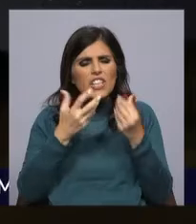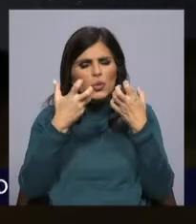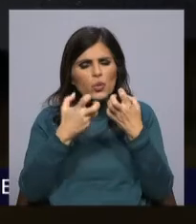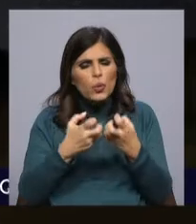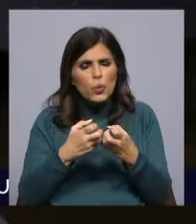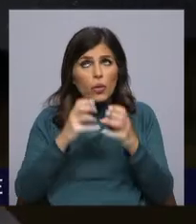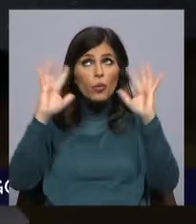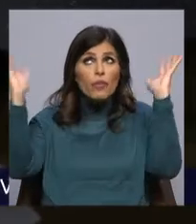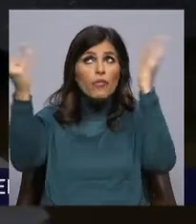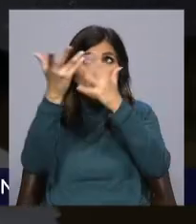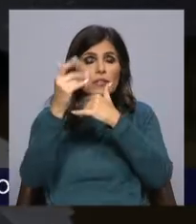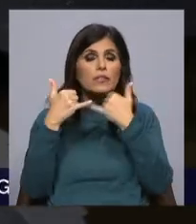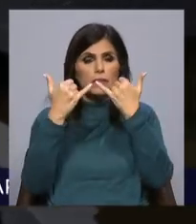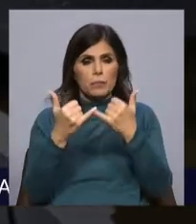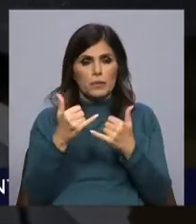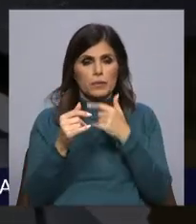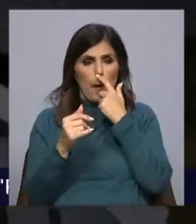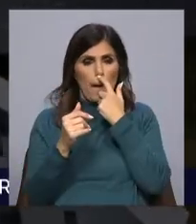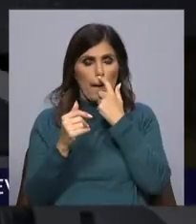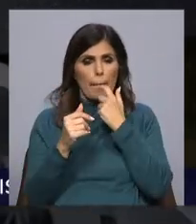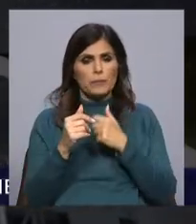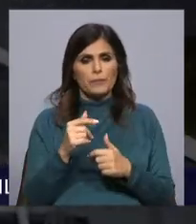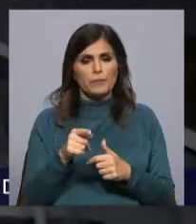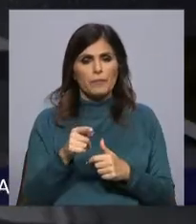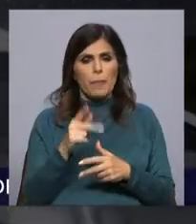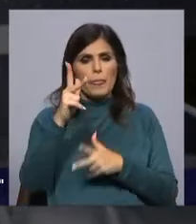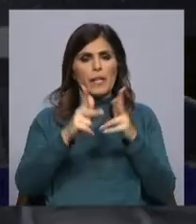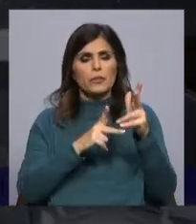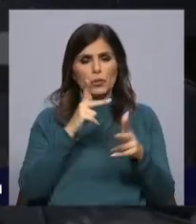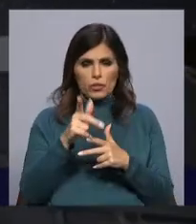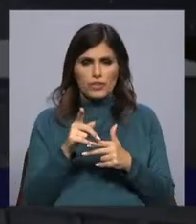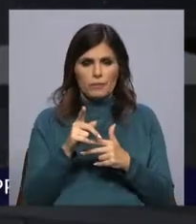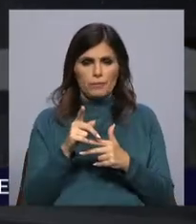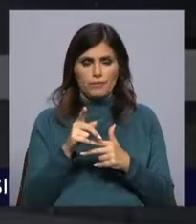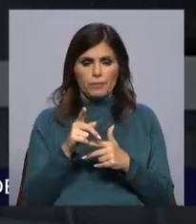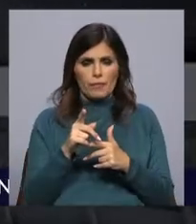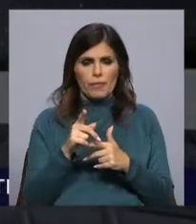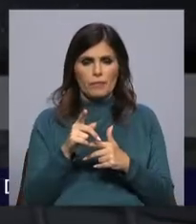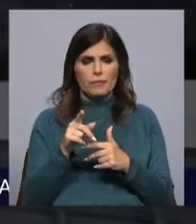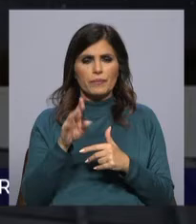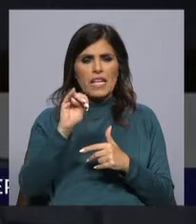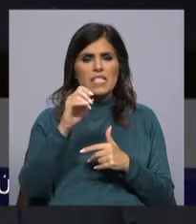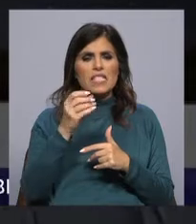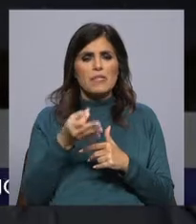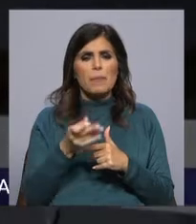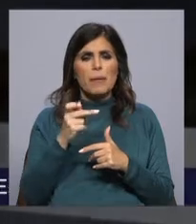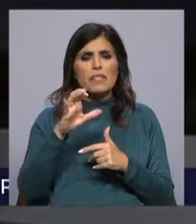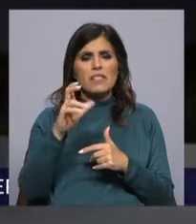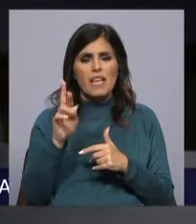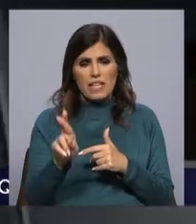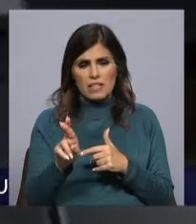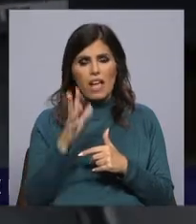universo. E depois, ao nível da grande indústria aeronáutica, temos a Starship da SpaceX, vai tentar fazer o seu voo,